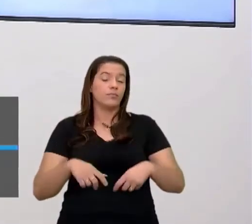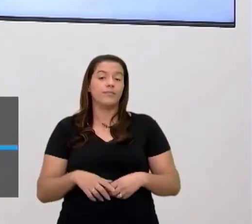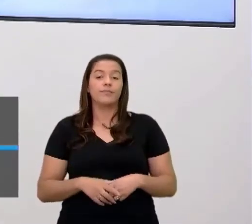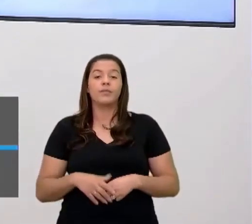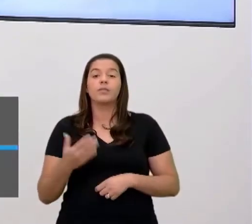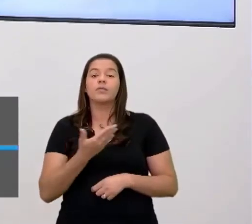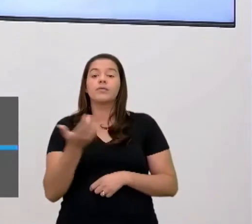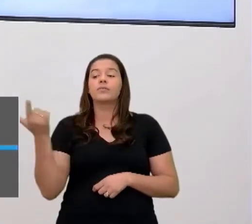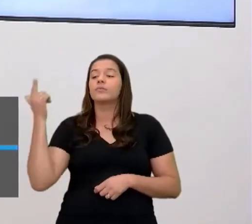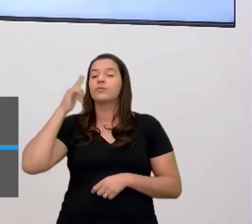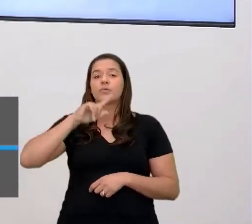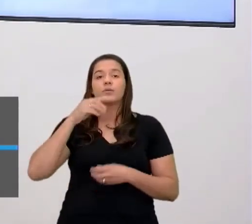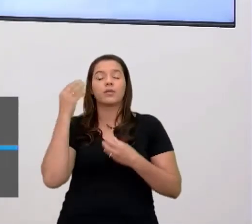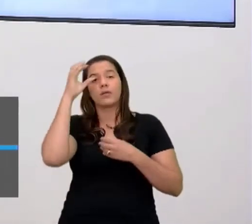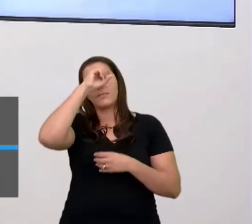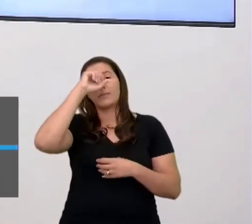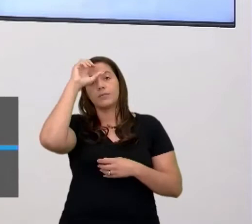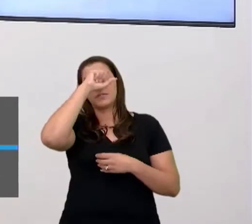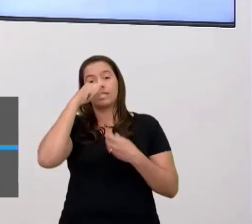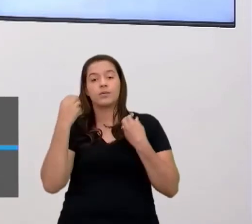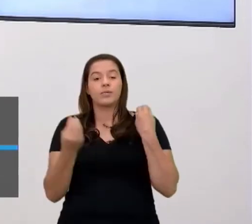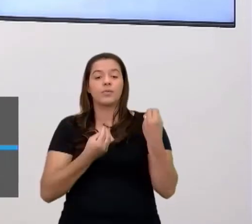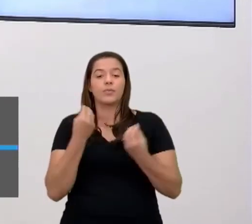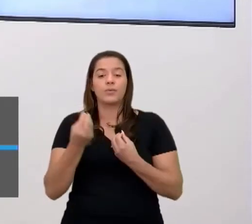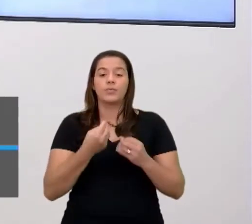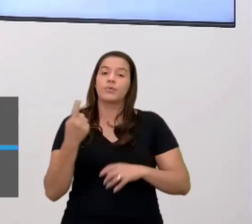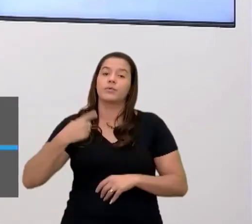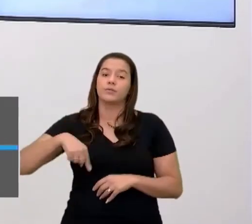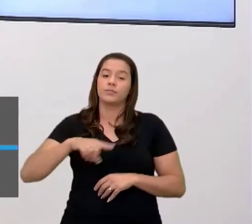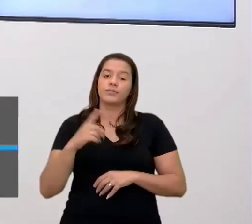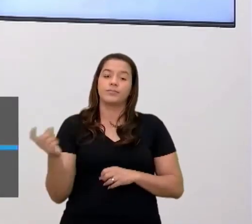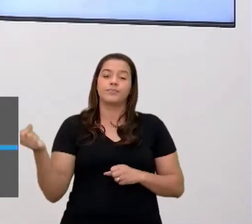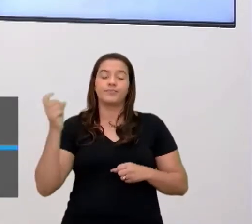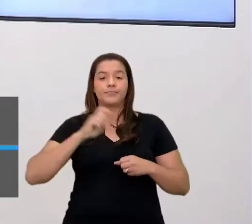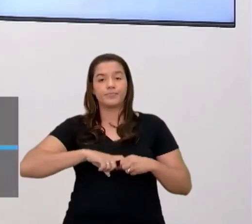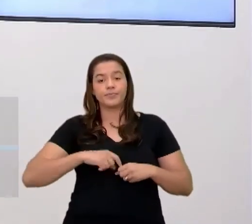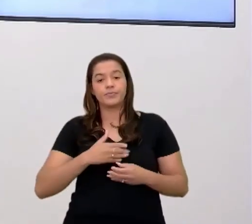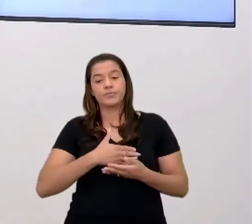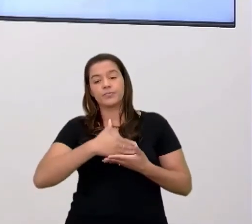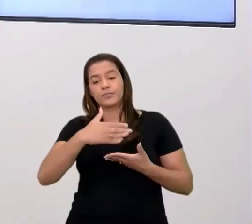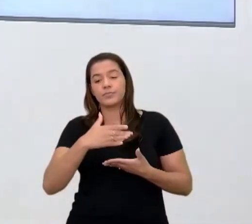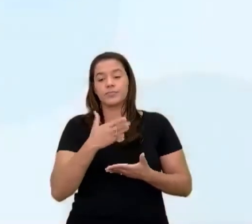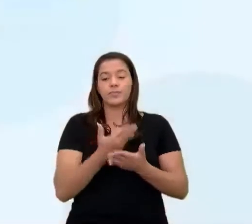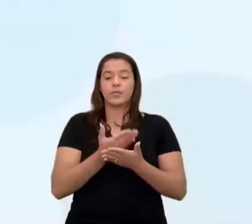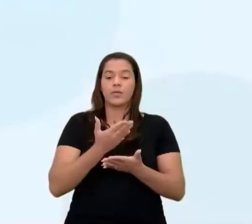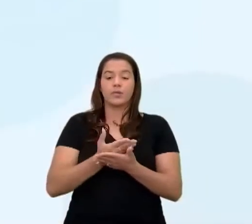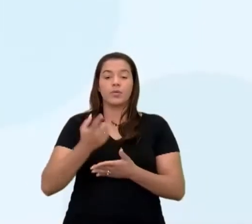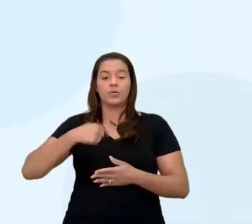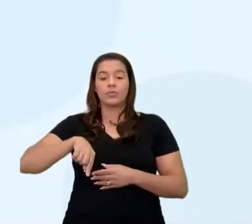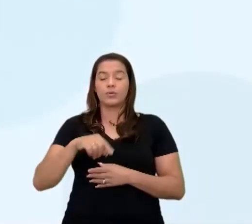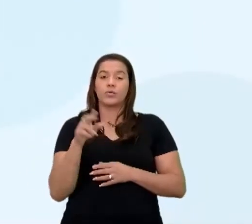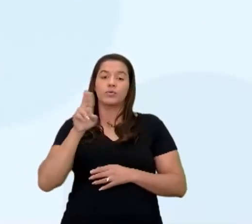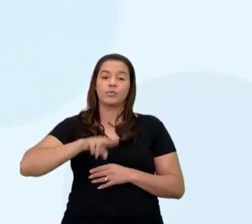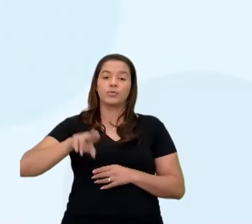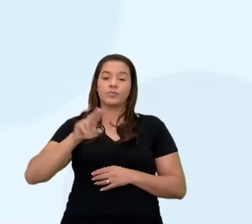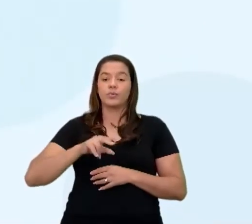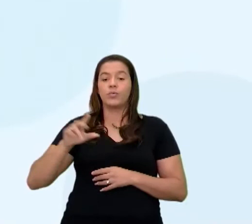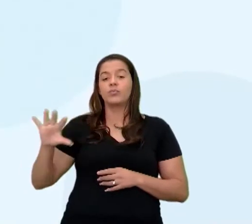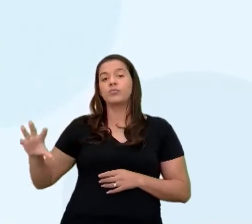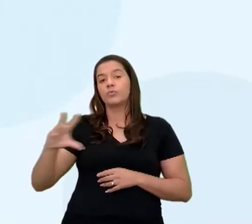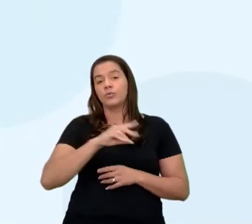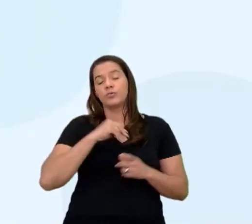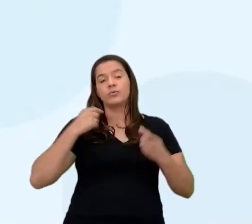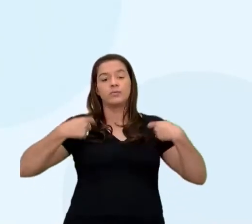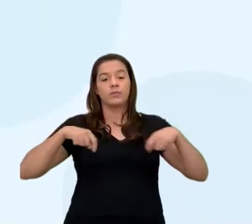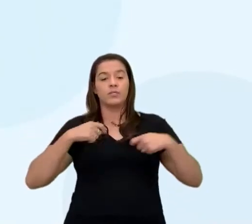como você aprende, tá? Aí a gente volta lá para o início, né, das nossas aulas, quando a gente falou do conhecimento, que é um direito de